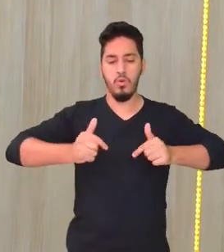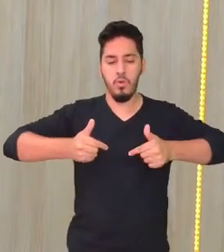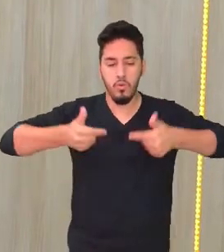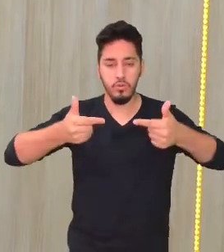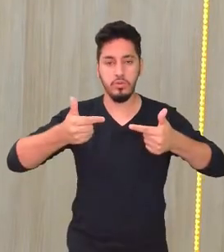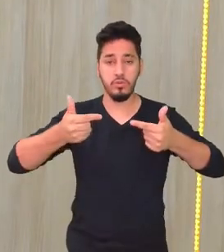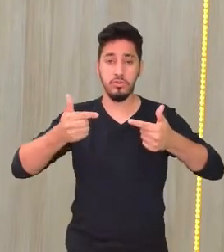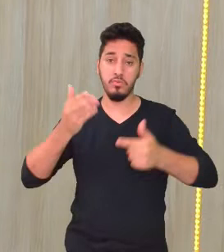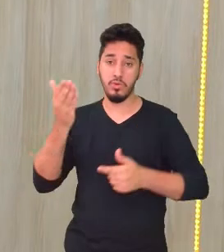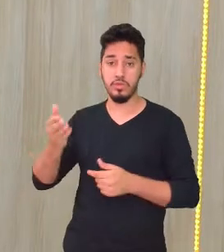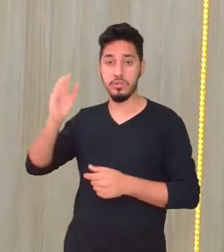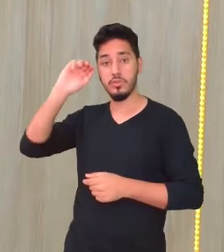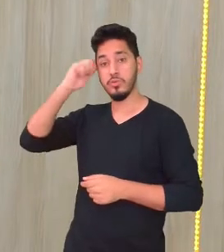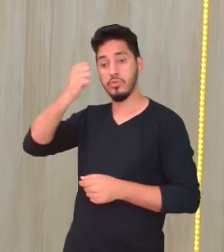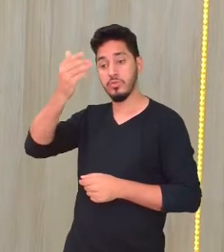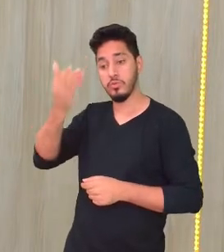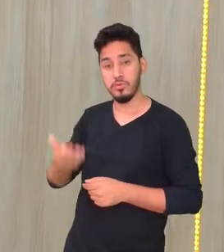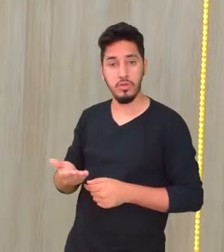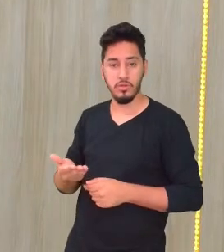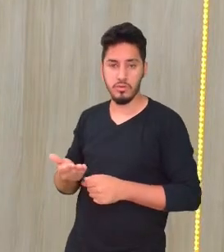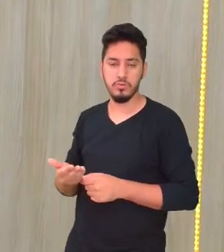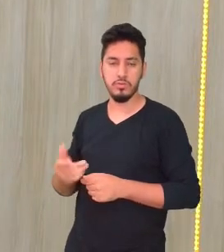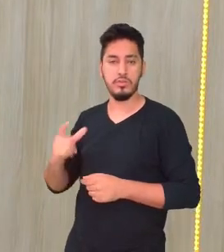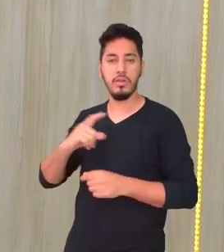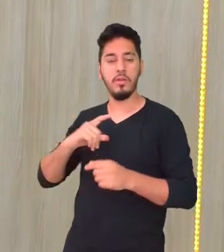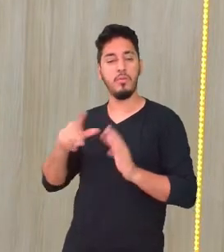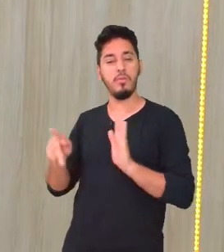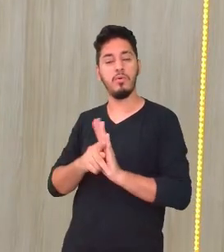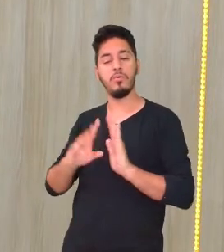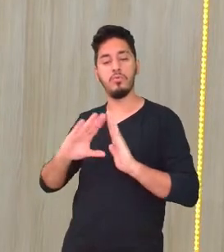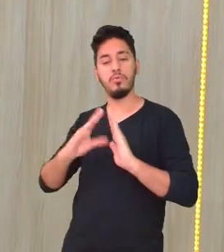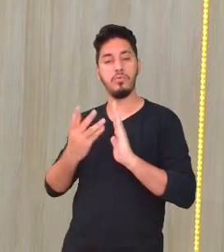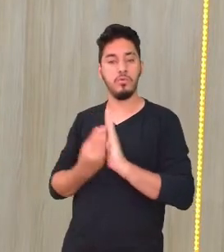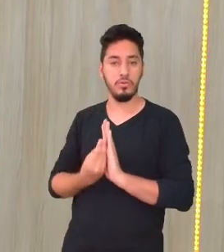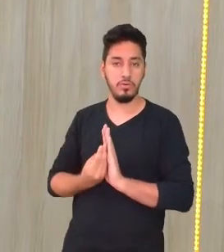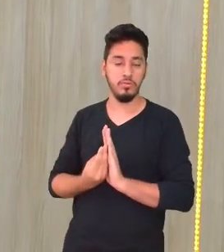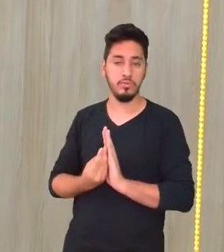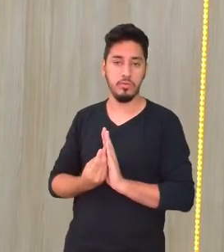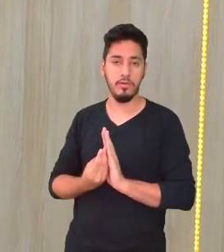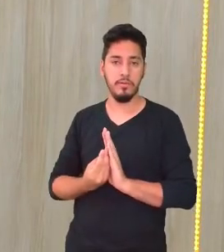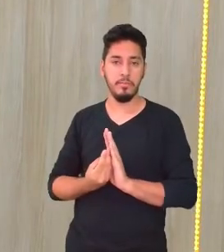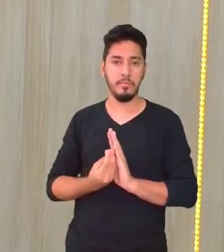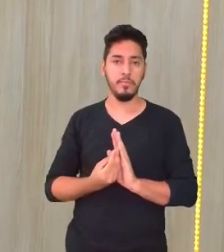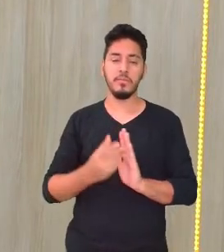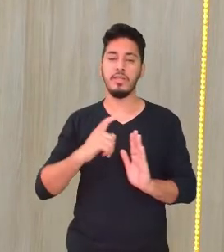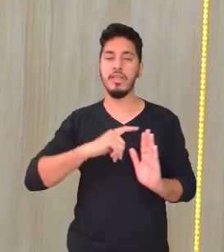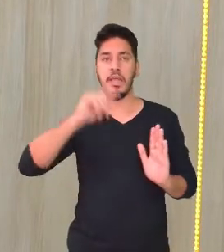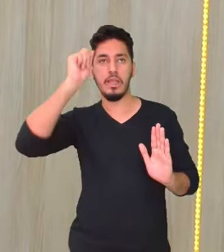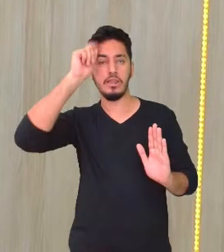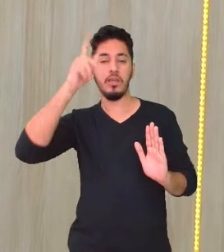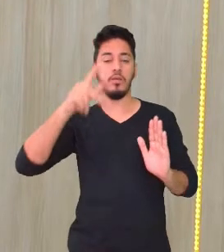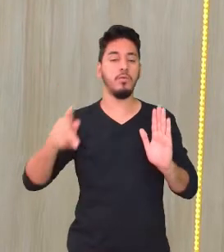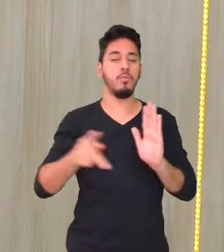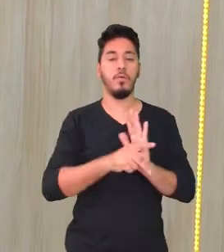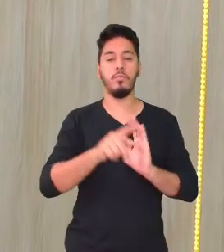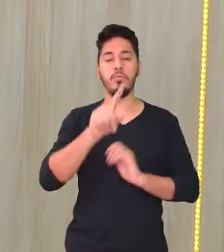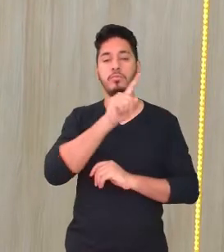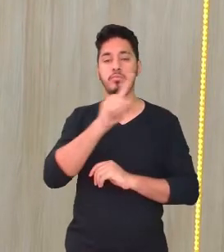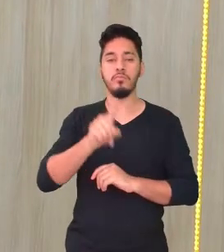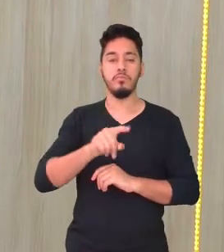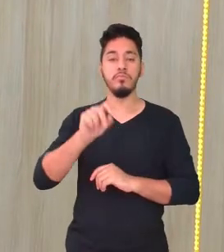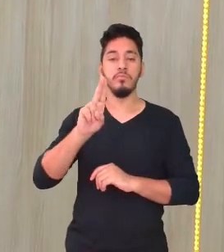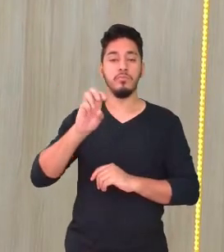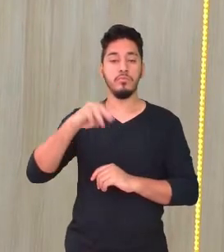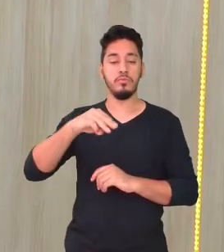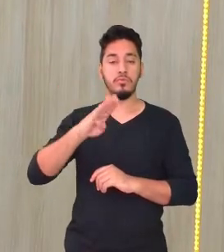empreendida por esses negros, né, que formavam os quilombos, né, trazendo a ideia de que o próprio Zumbi dos Palmares